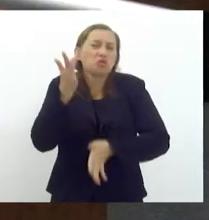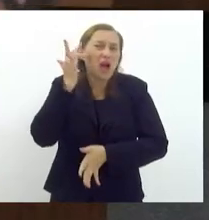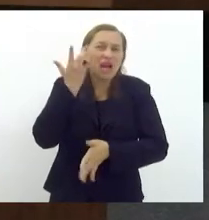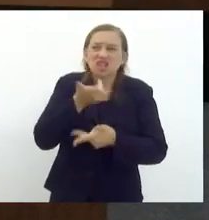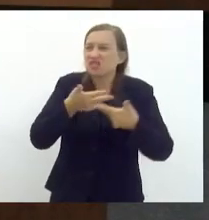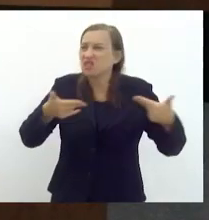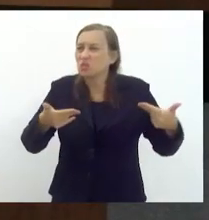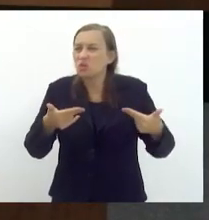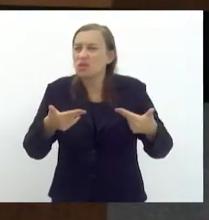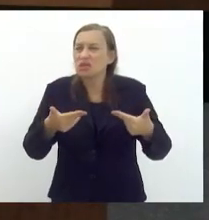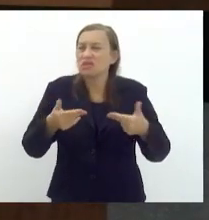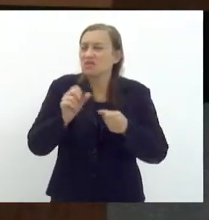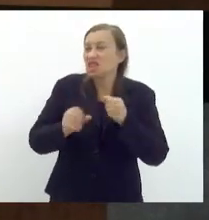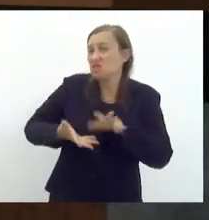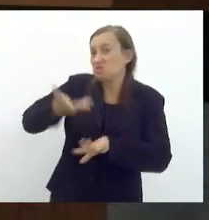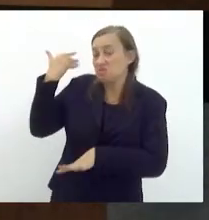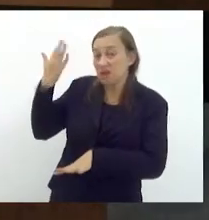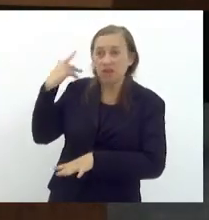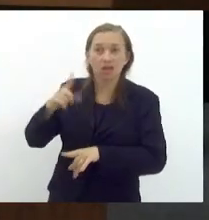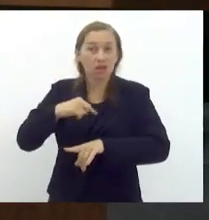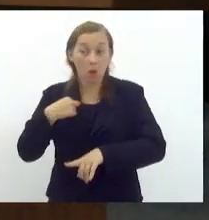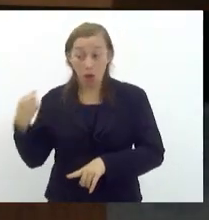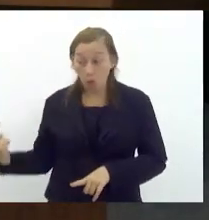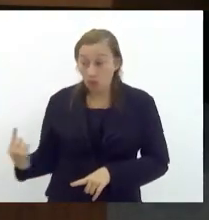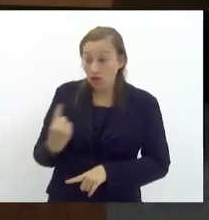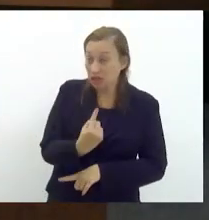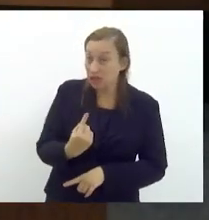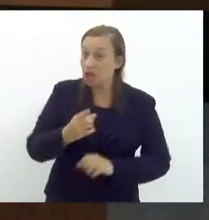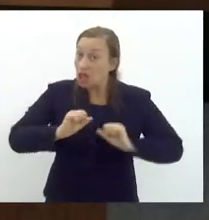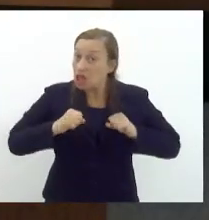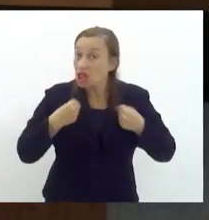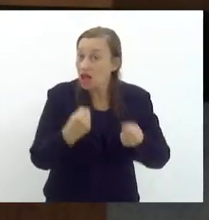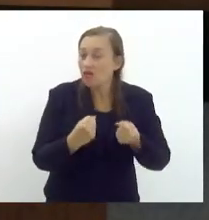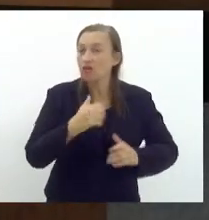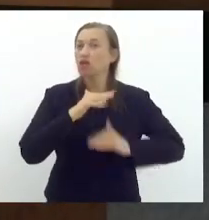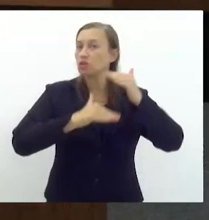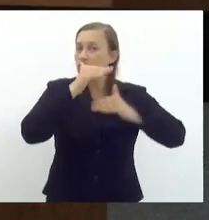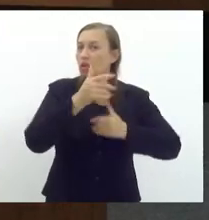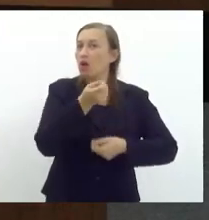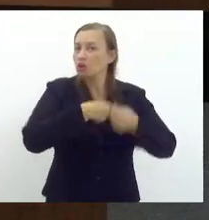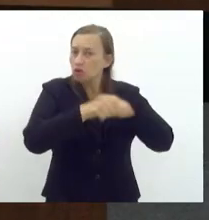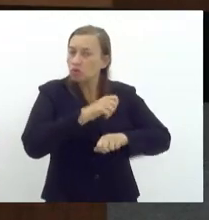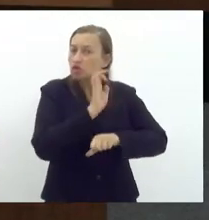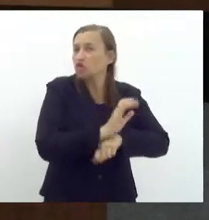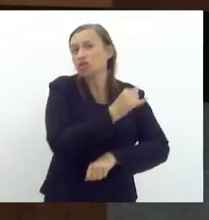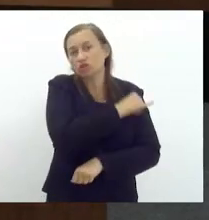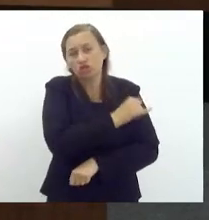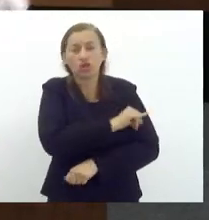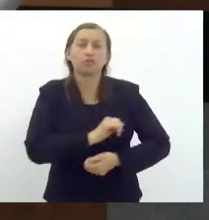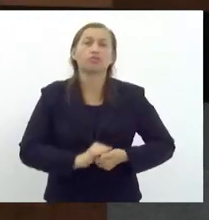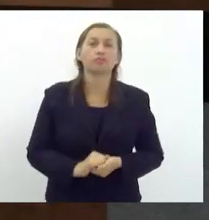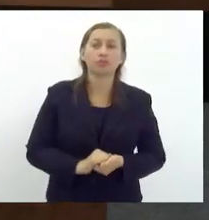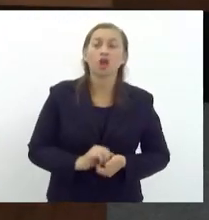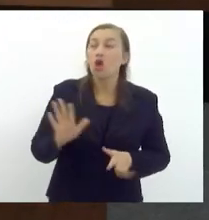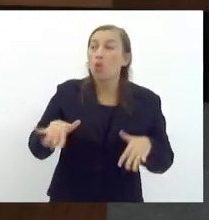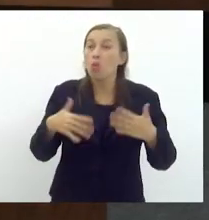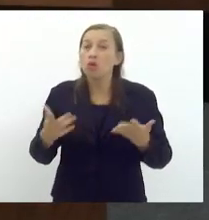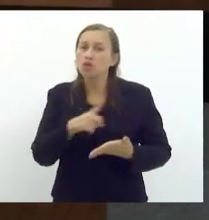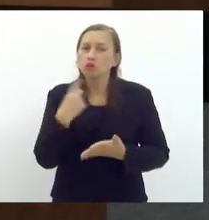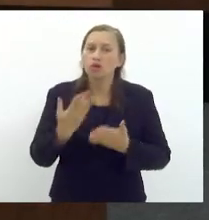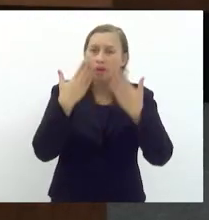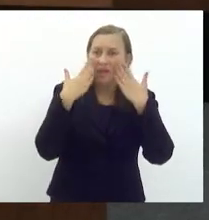Coisas que foram feitas no passado eu tô vindo aqui defender o desenvolvimento econômico do Estado do Rio de Janeiro quando nós